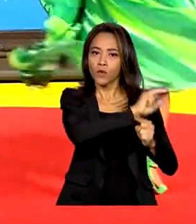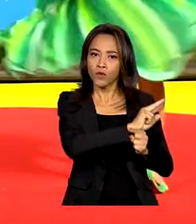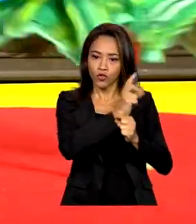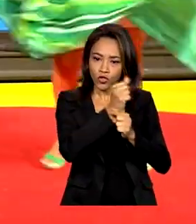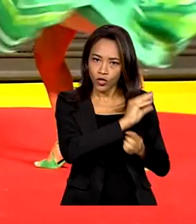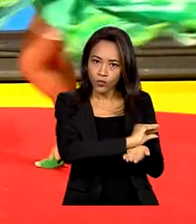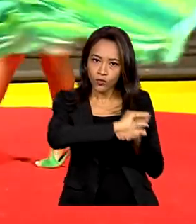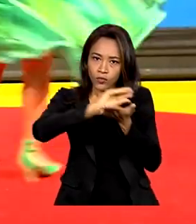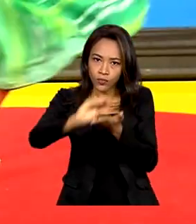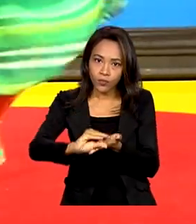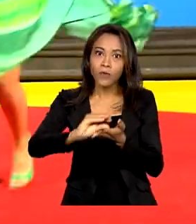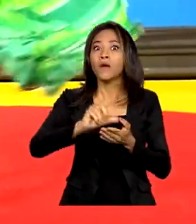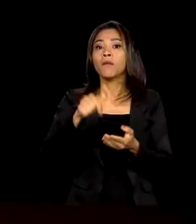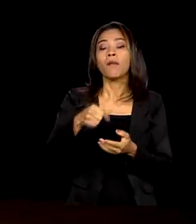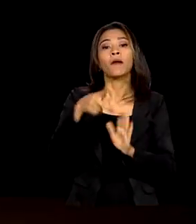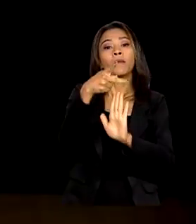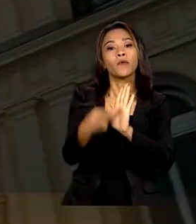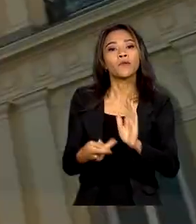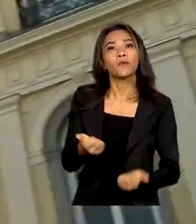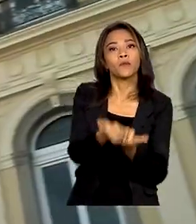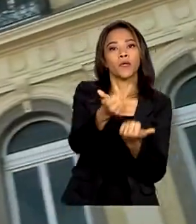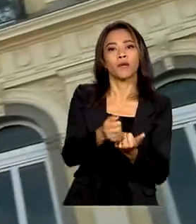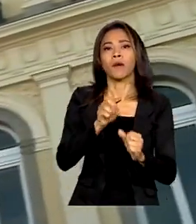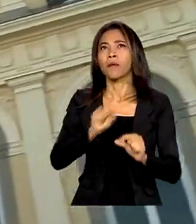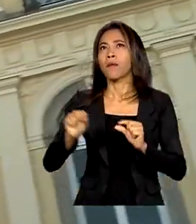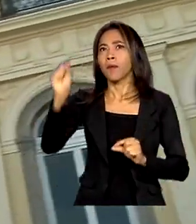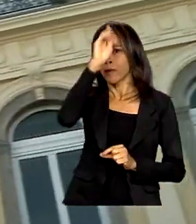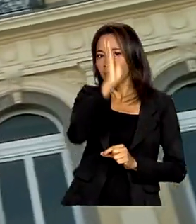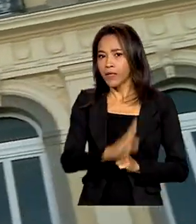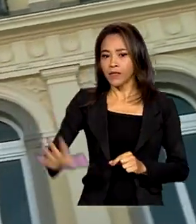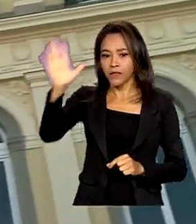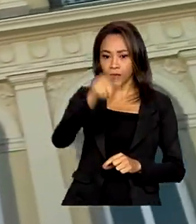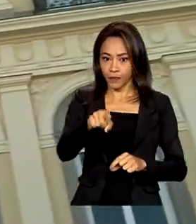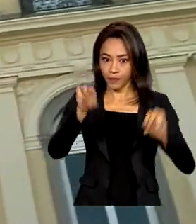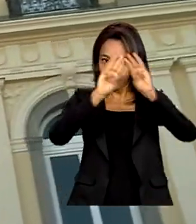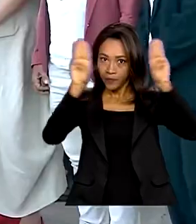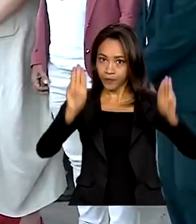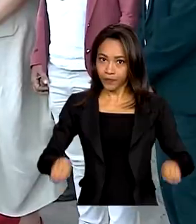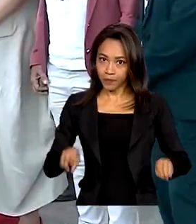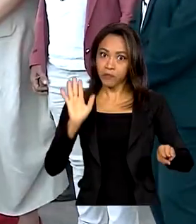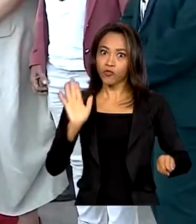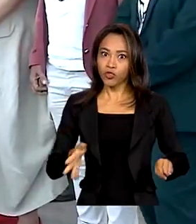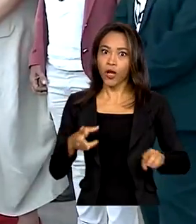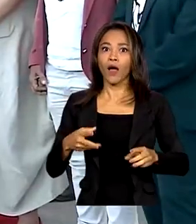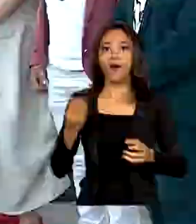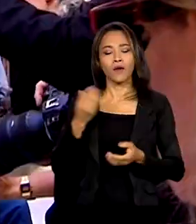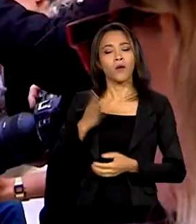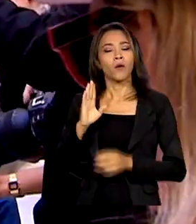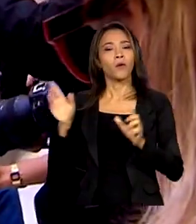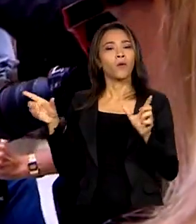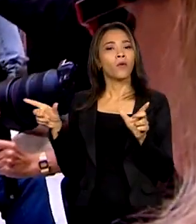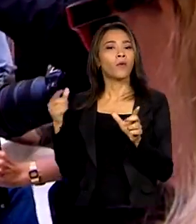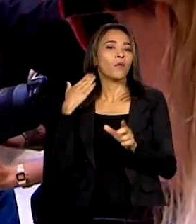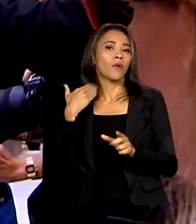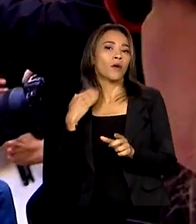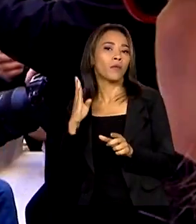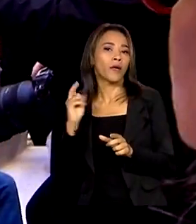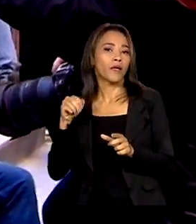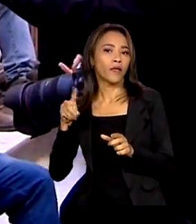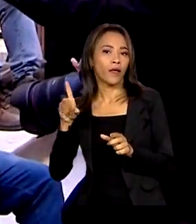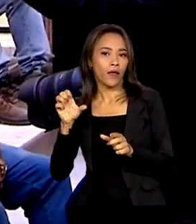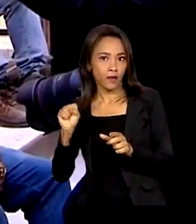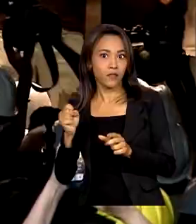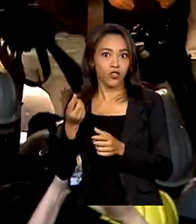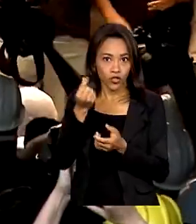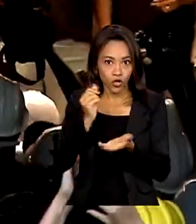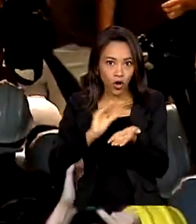em todas as regiões do país. Recuperação do Museu Nacional, BNDES já investiu 50 milhões de reais na restauração